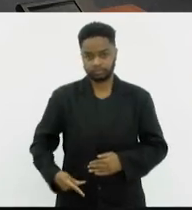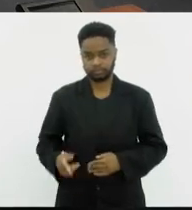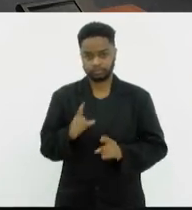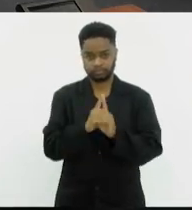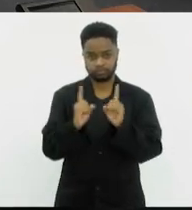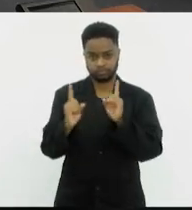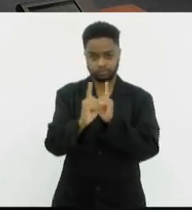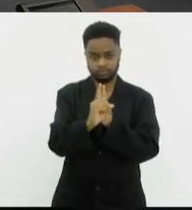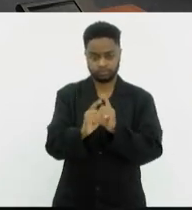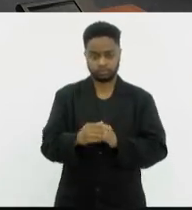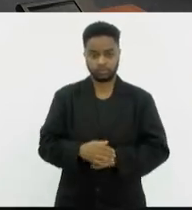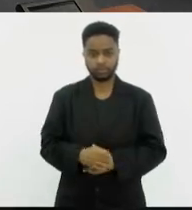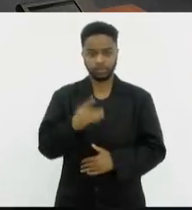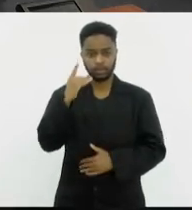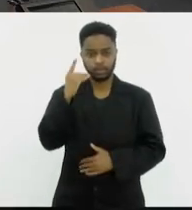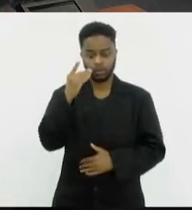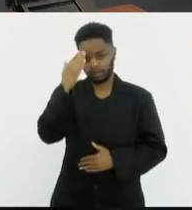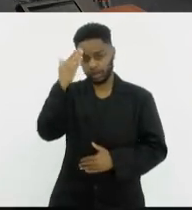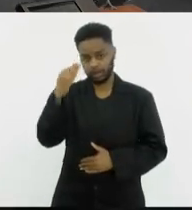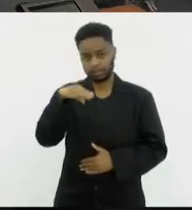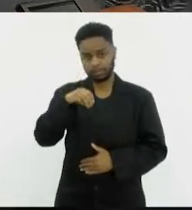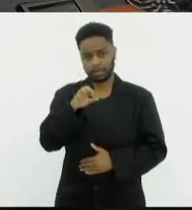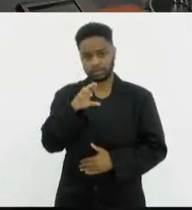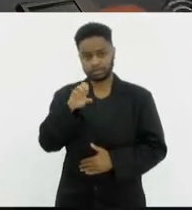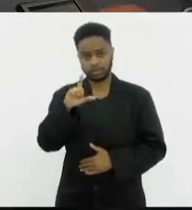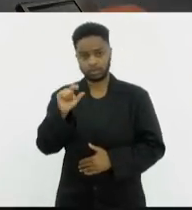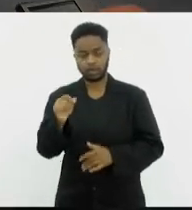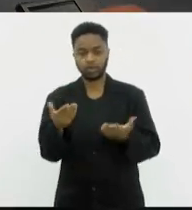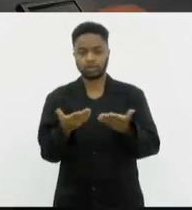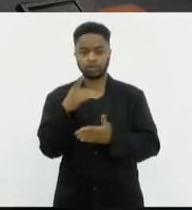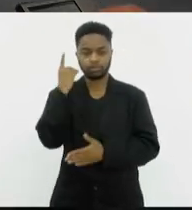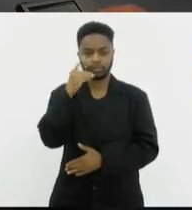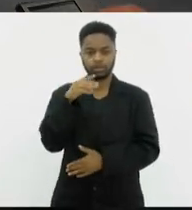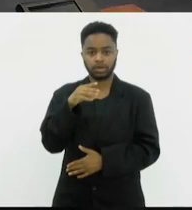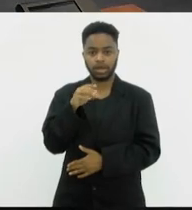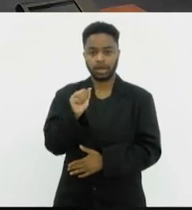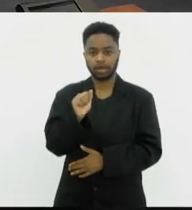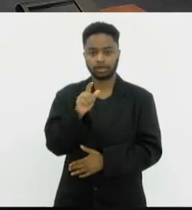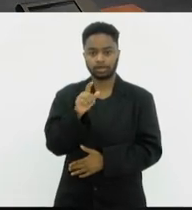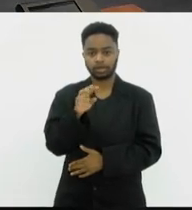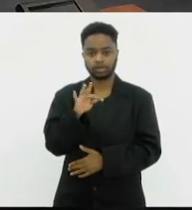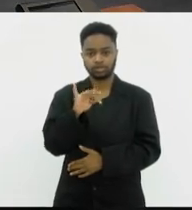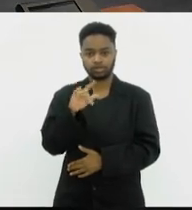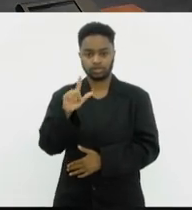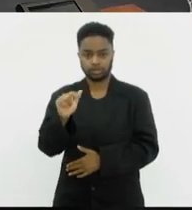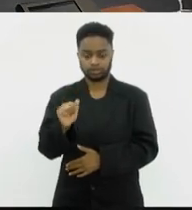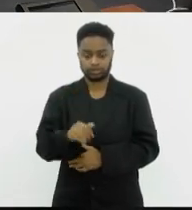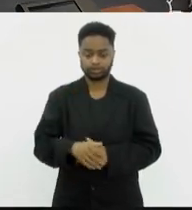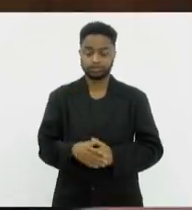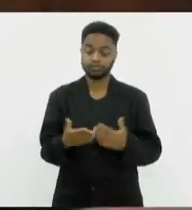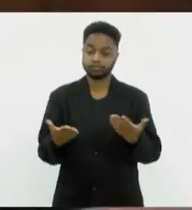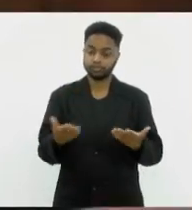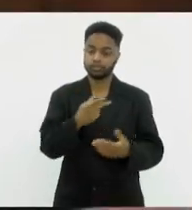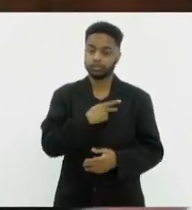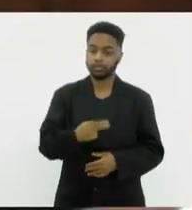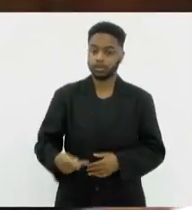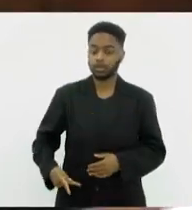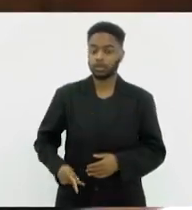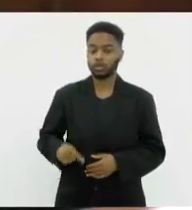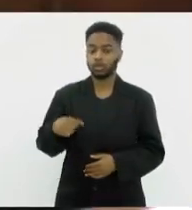Pela ordem, presidente. Obrigado, deputado Marcelo Dino. Deputado Átila Nunes, por favor. Senhor presidente, nós estamos